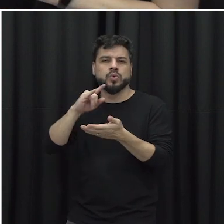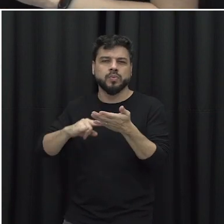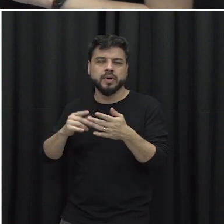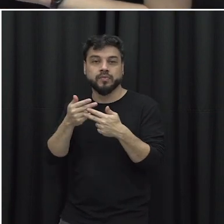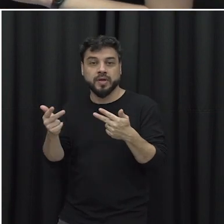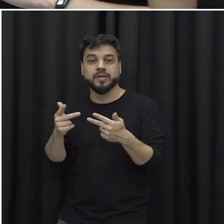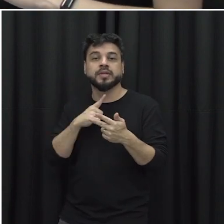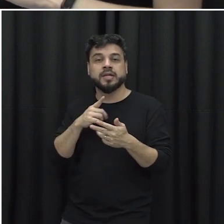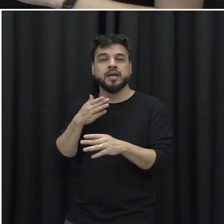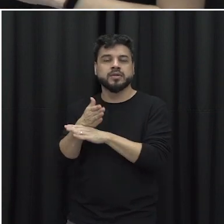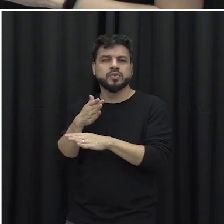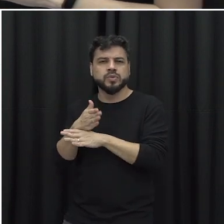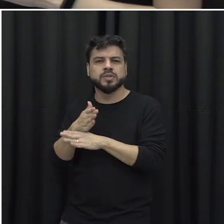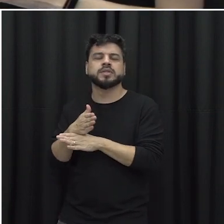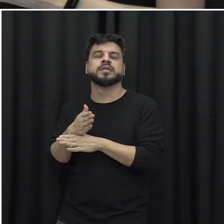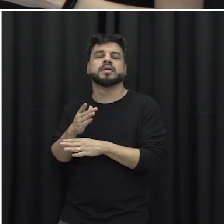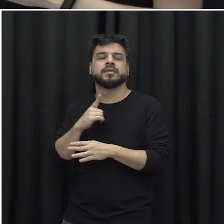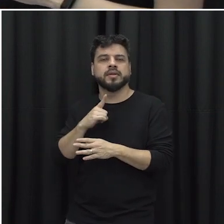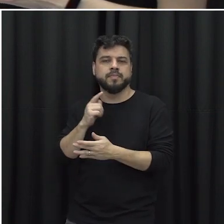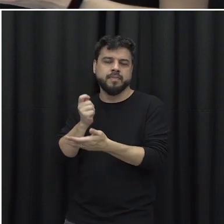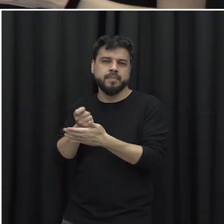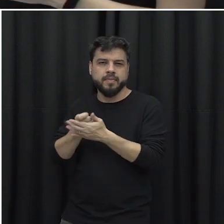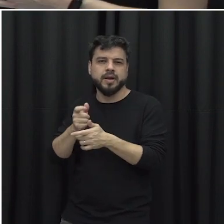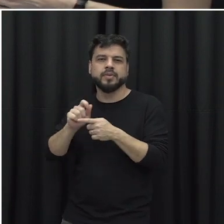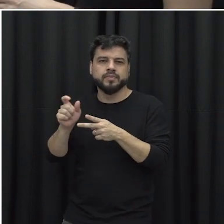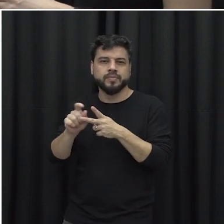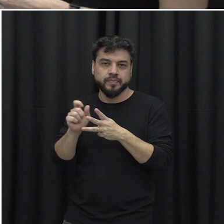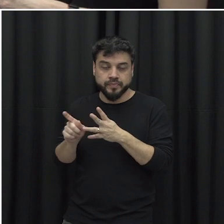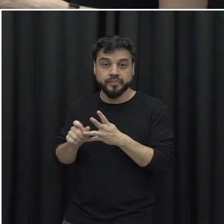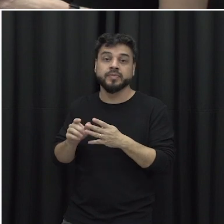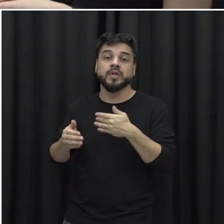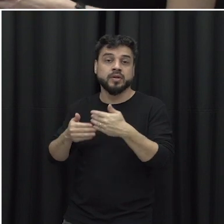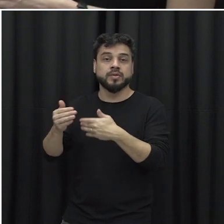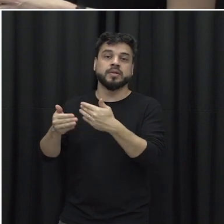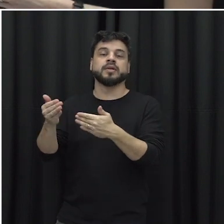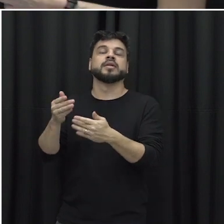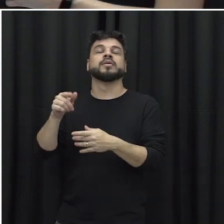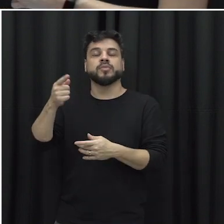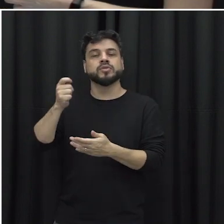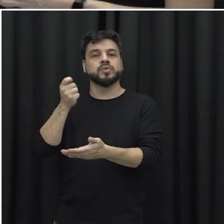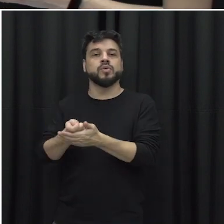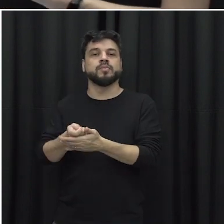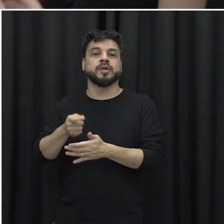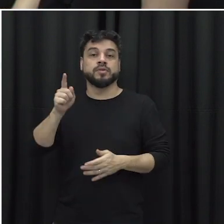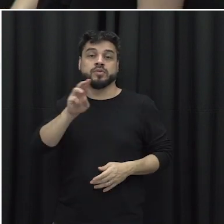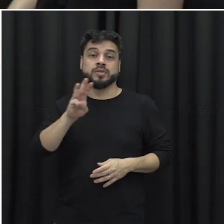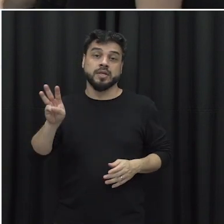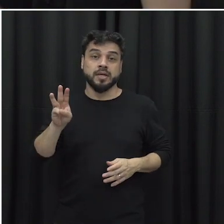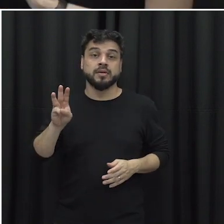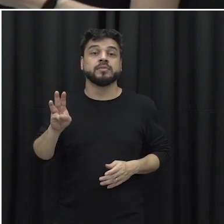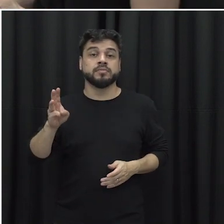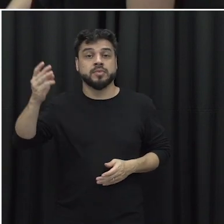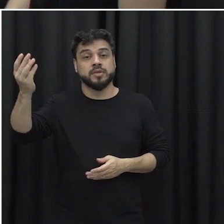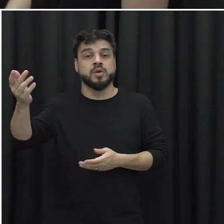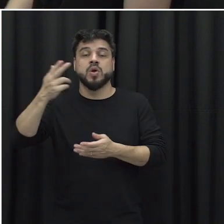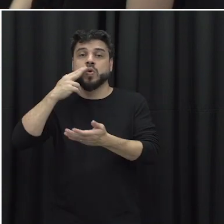uma anuidade, e a partir disso ele consegue comprar diretamente pelo site o produto, e o produto é enviado pelo correio, chega em casa